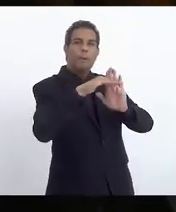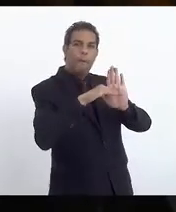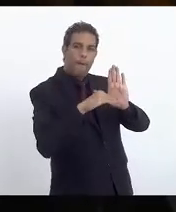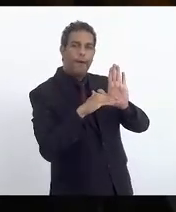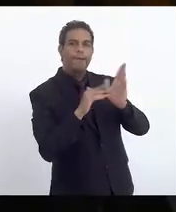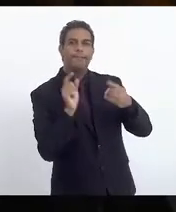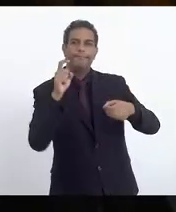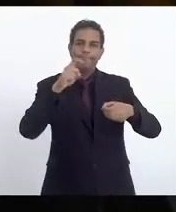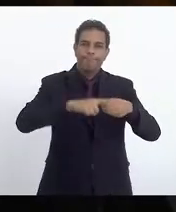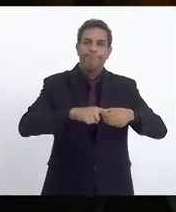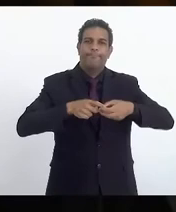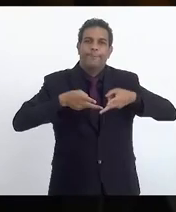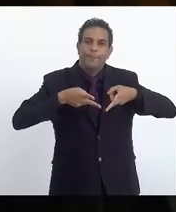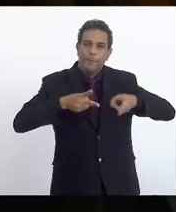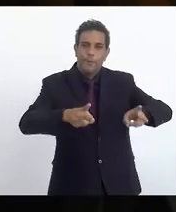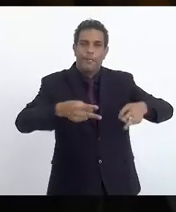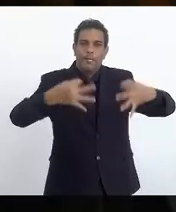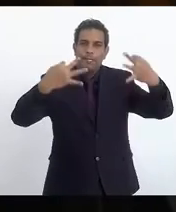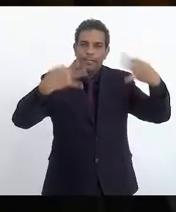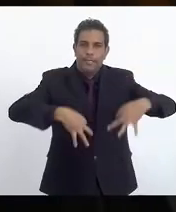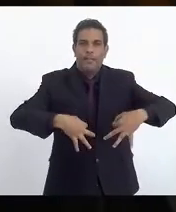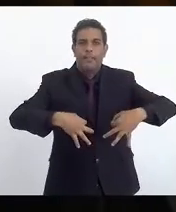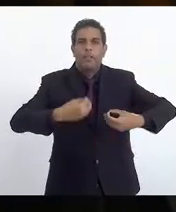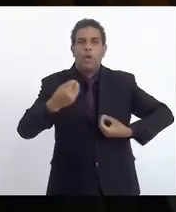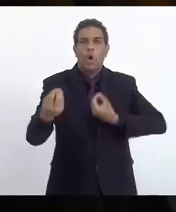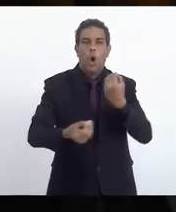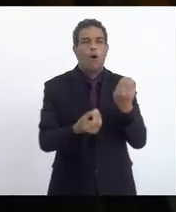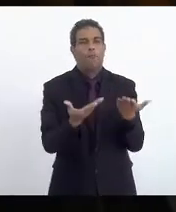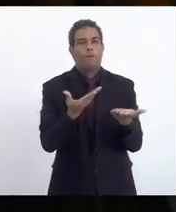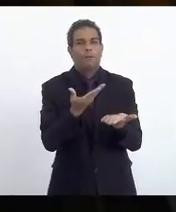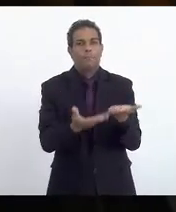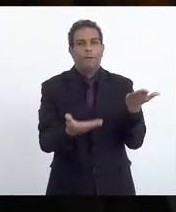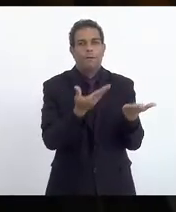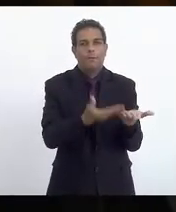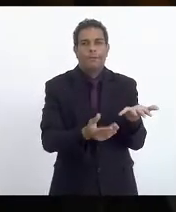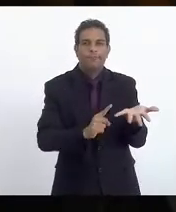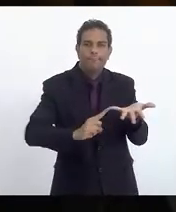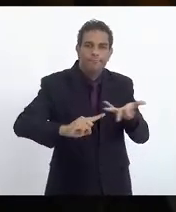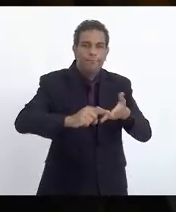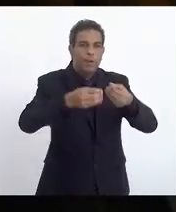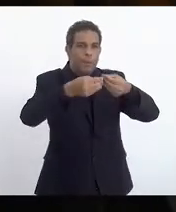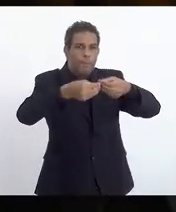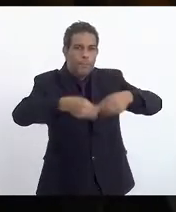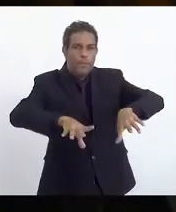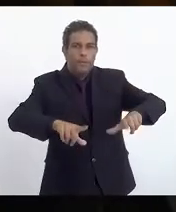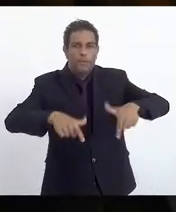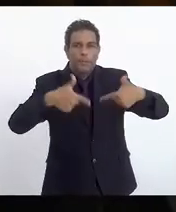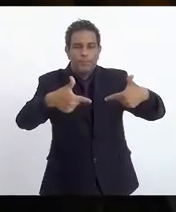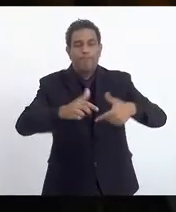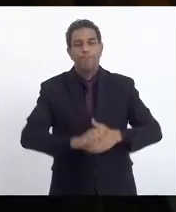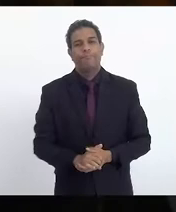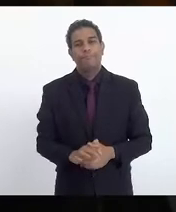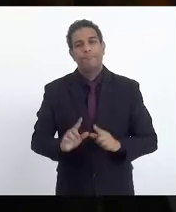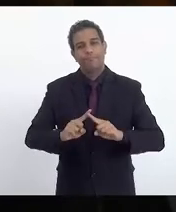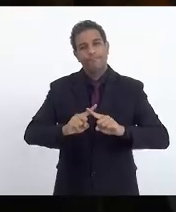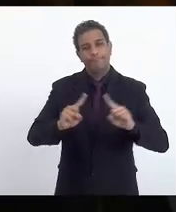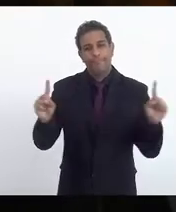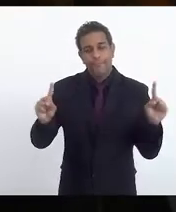retomadas de modo que a concessionária não é Legacy é prejuízo naquelas operações entretanto